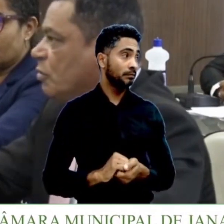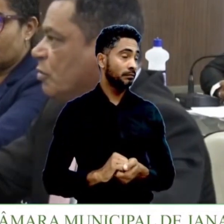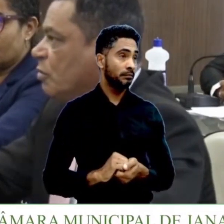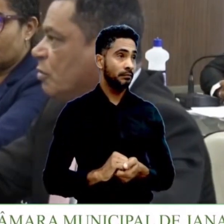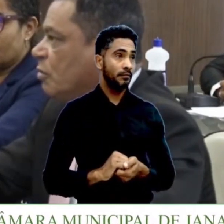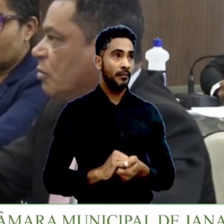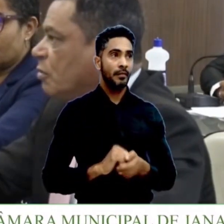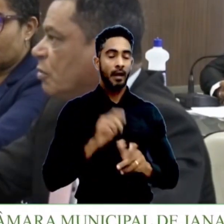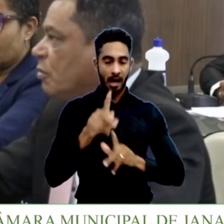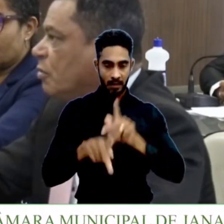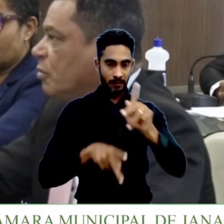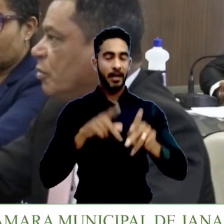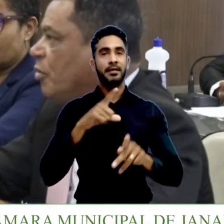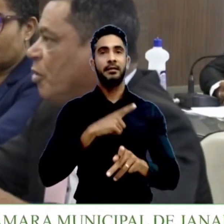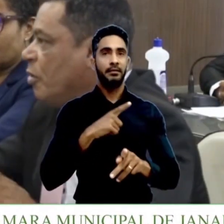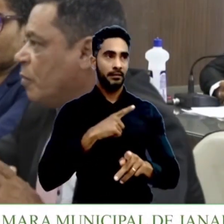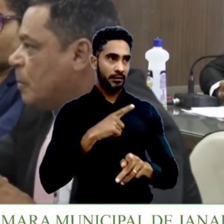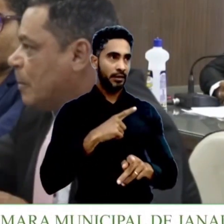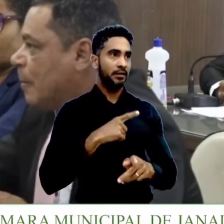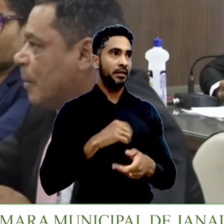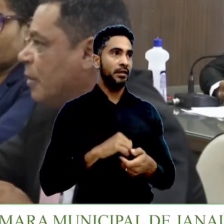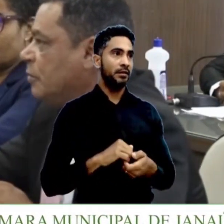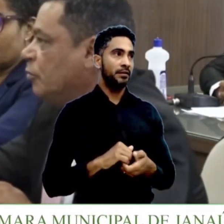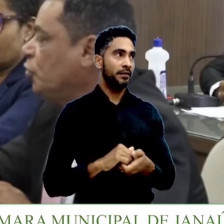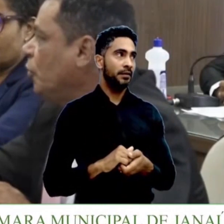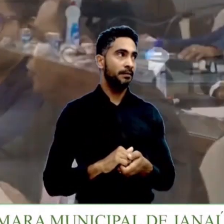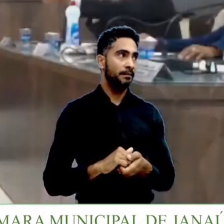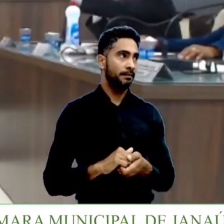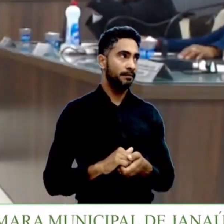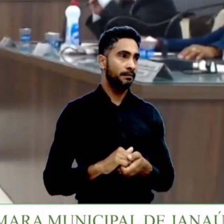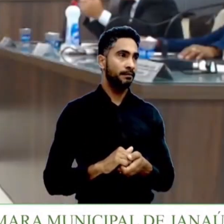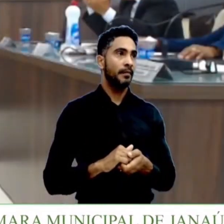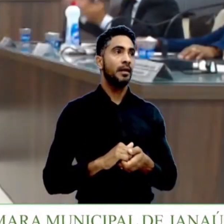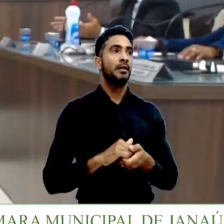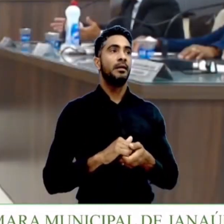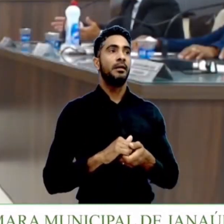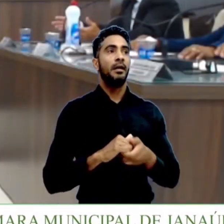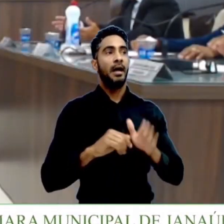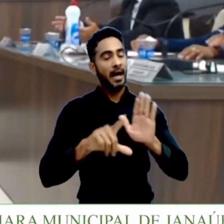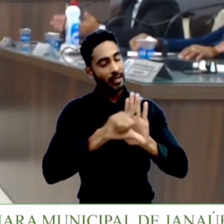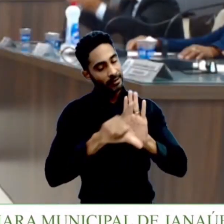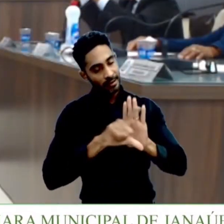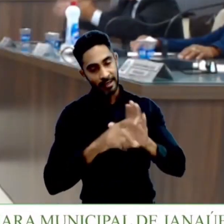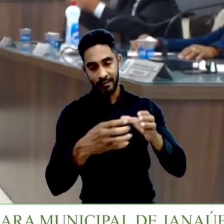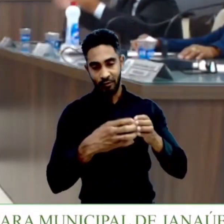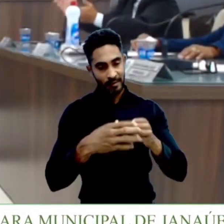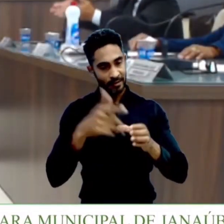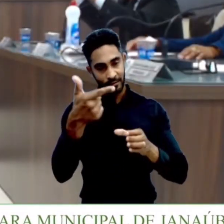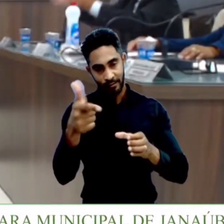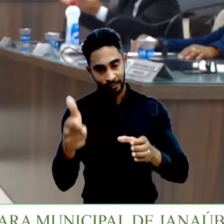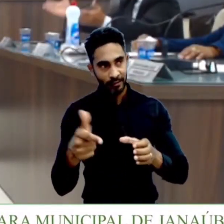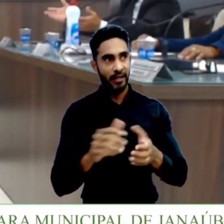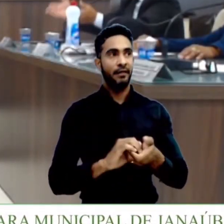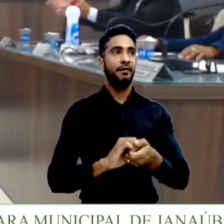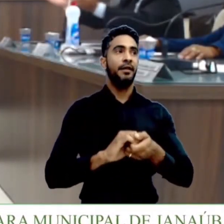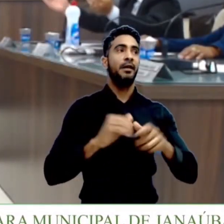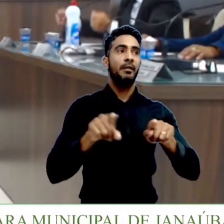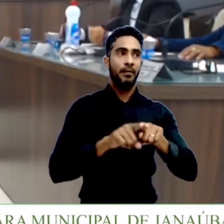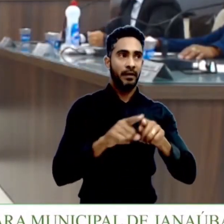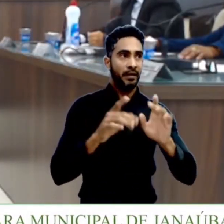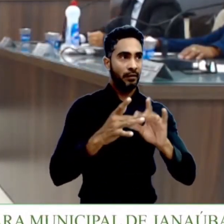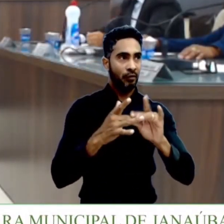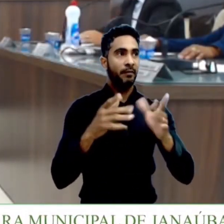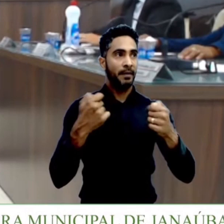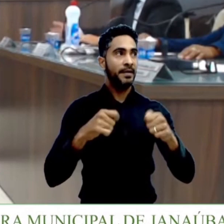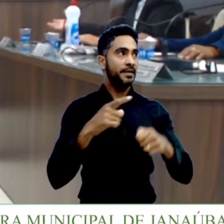A população já tem acesso. A palavra, presidente. Já teve acesso. A população teve, mas a Comissão de Legislação não teve. A Comissão de Legislação é ela que tem autonomia, ela